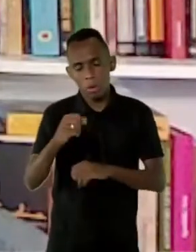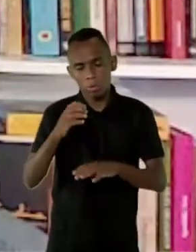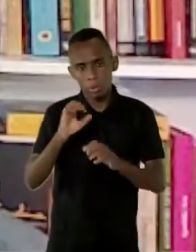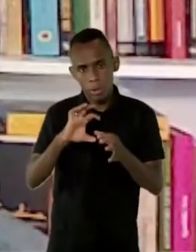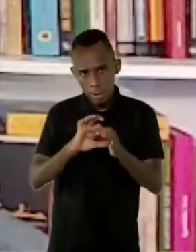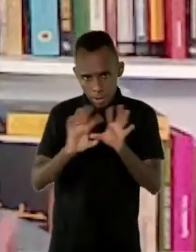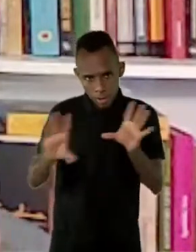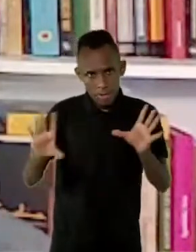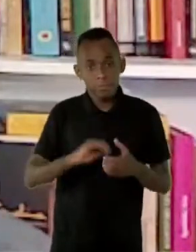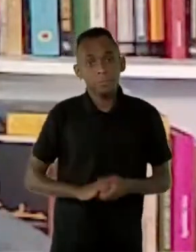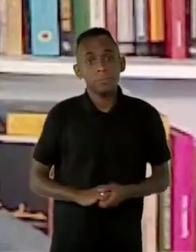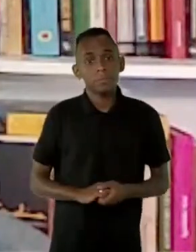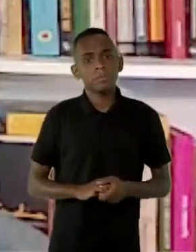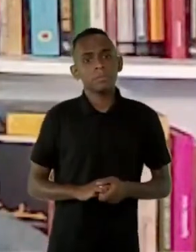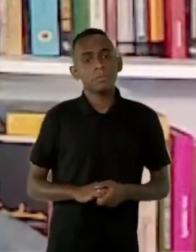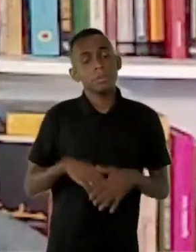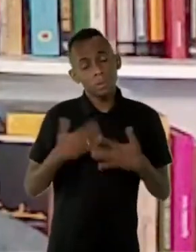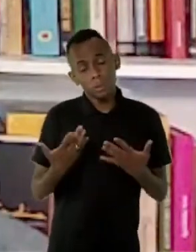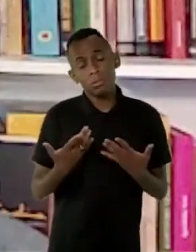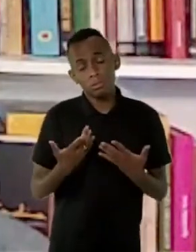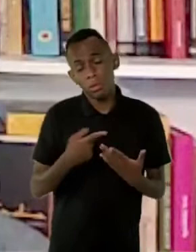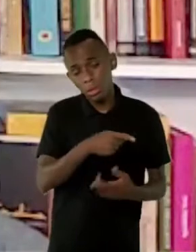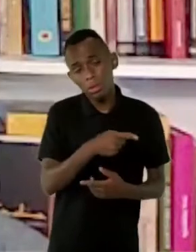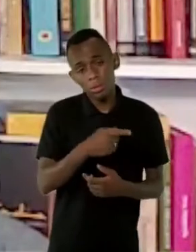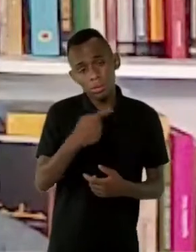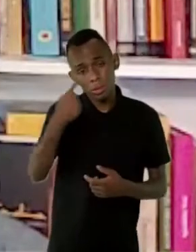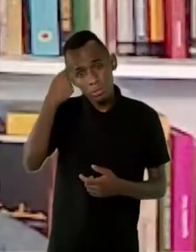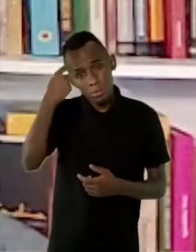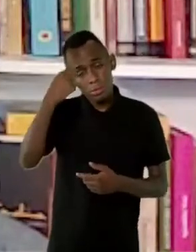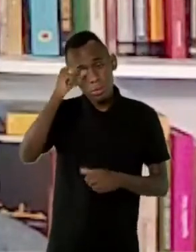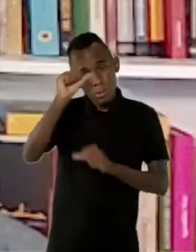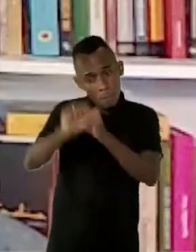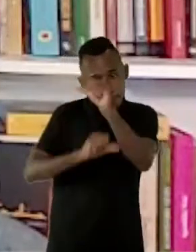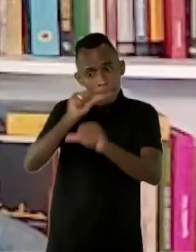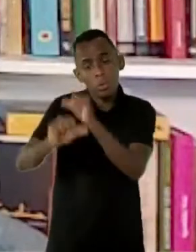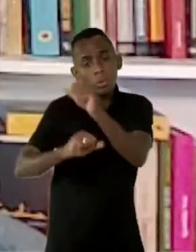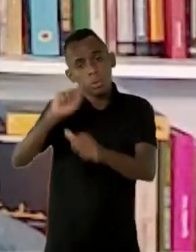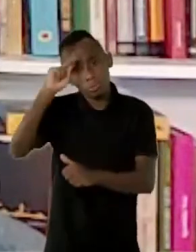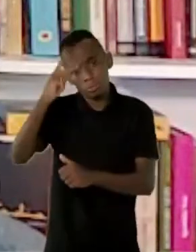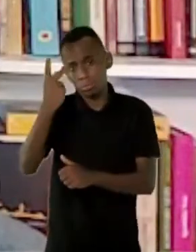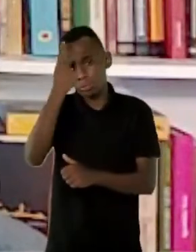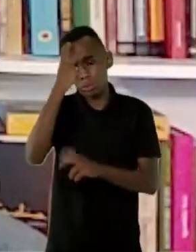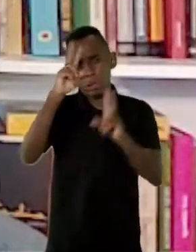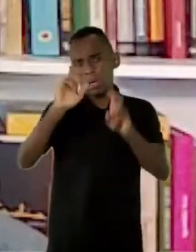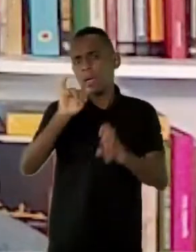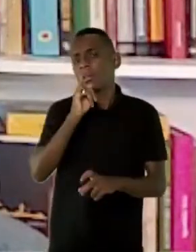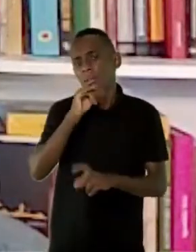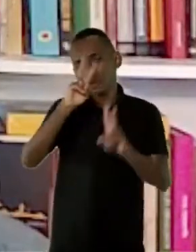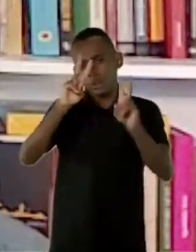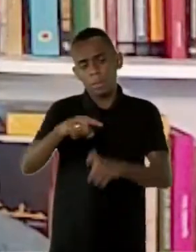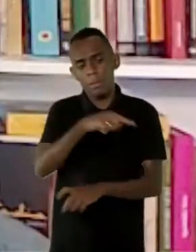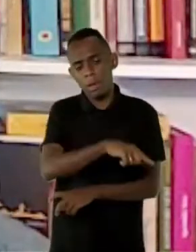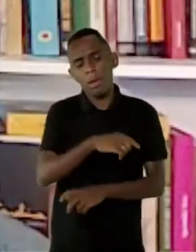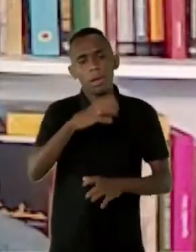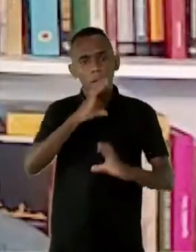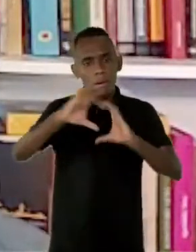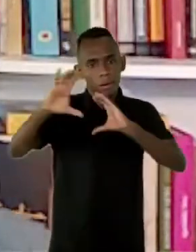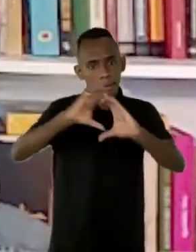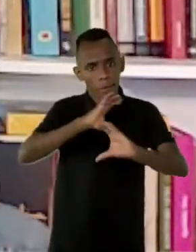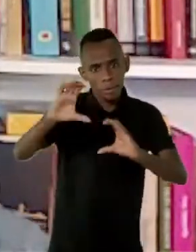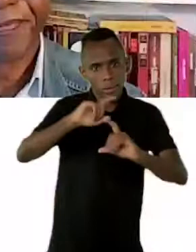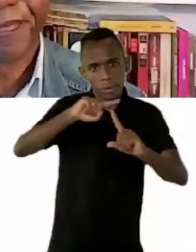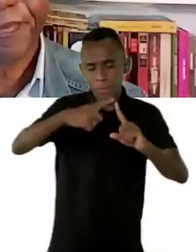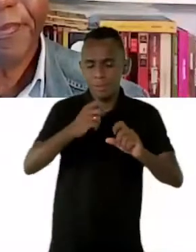coisas ele voltou atrás, como foi o caso da Carolina cantar, né? Tom, mas agora... o caso do romance,